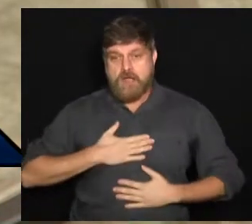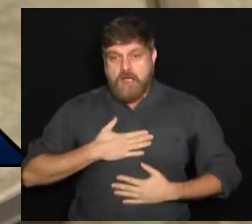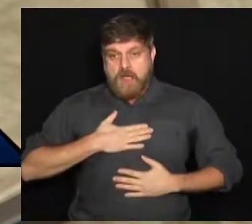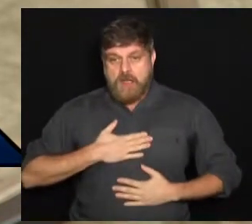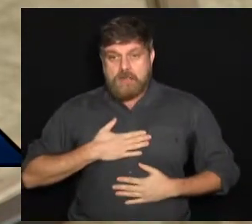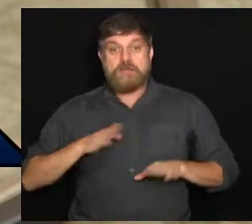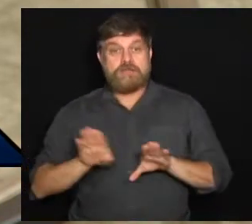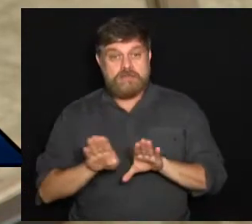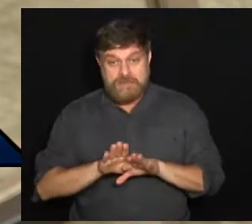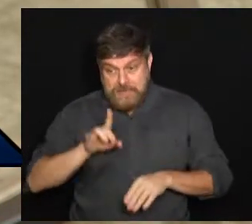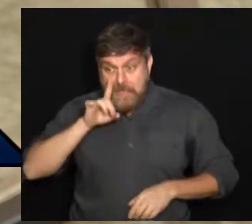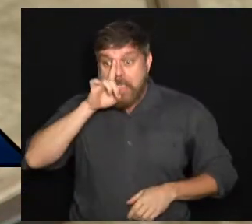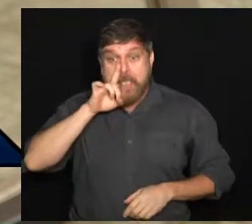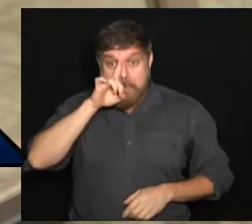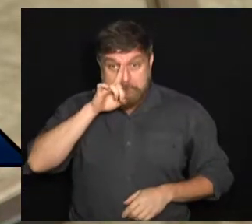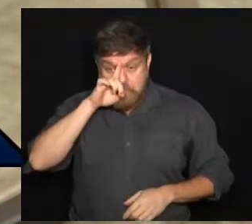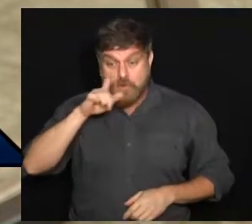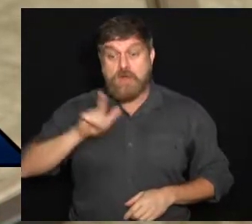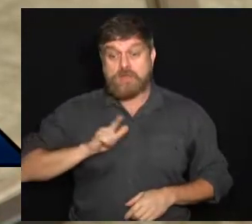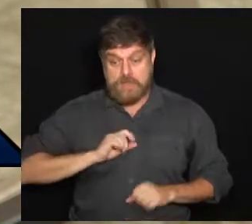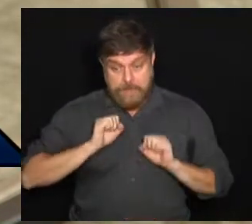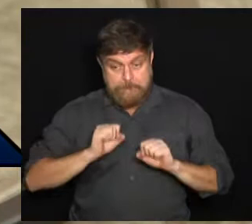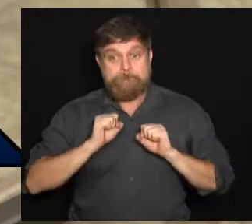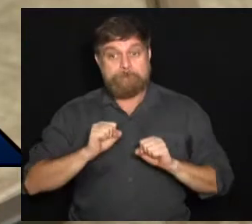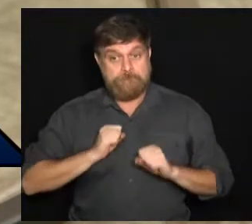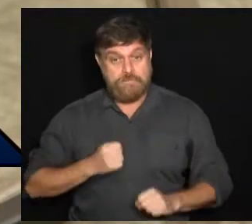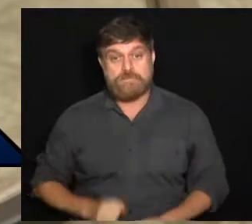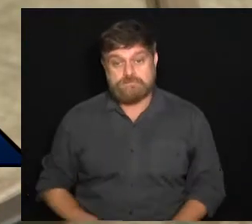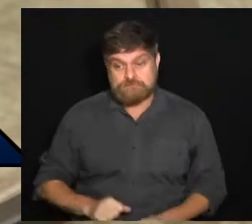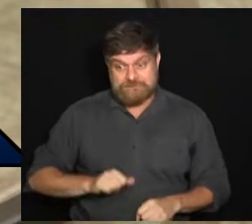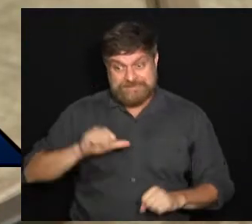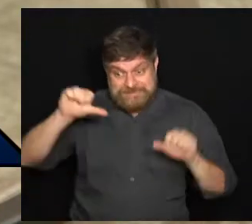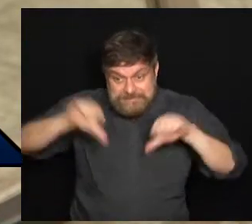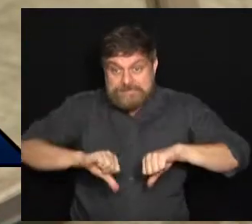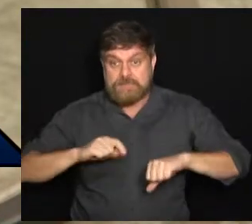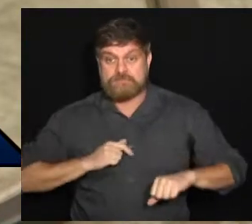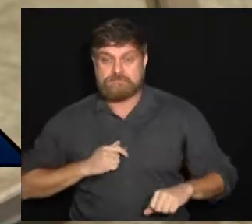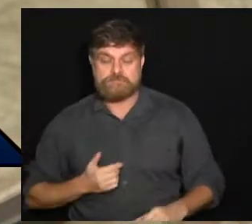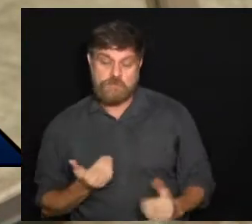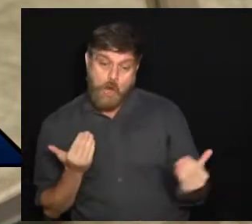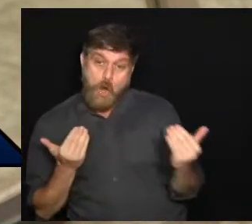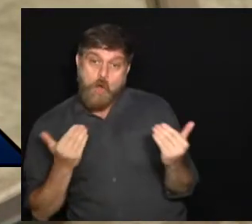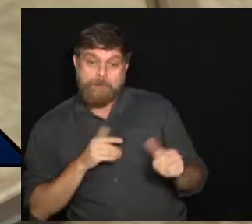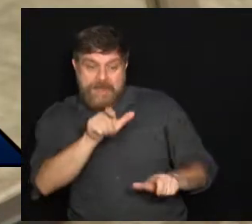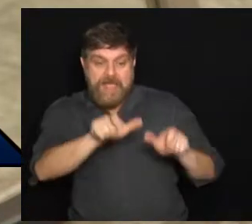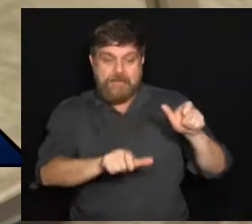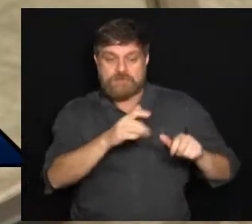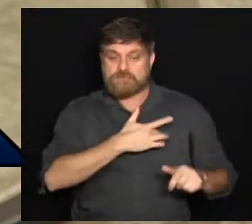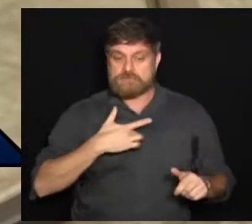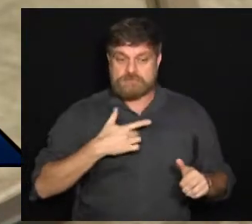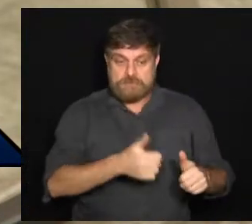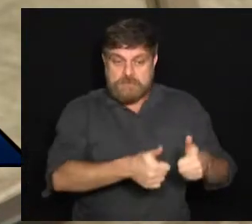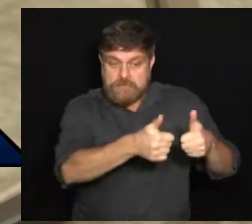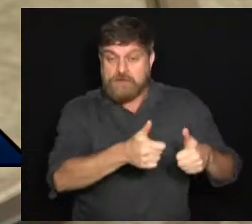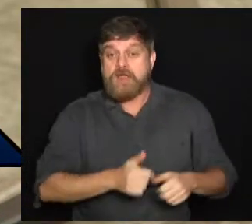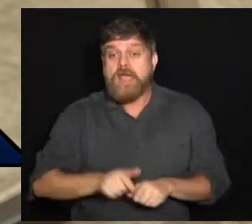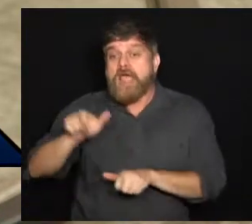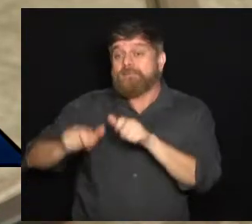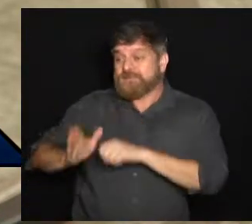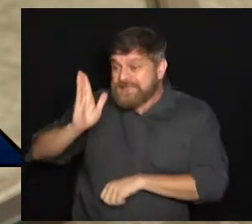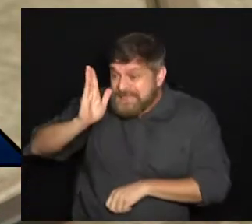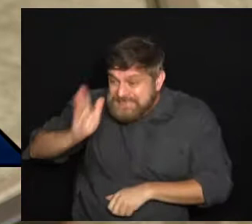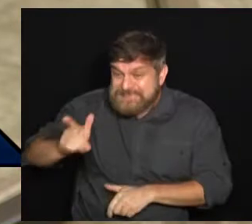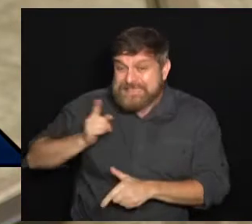também estão sujeitas a ter quadros mais agressivos dessa doença do que as pessoas que não têm. Isso quer dizer que as pessoas que têm esses problemas têm que